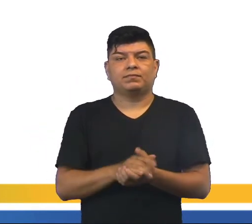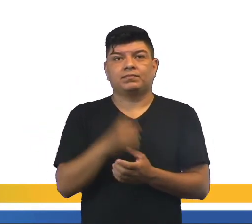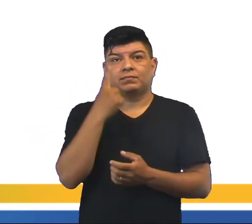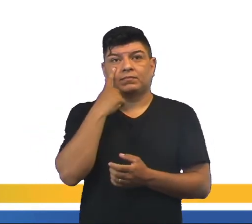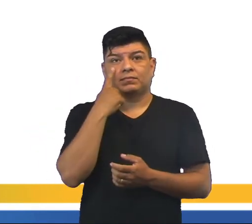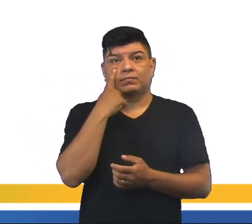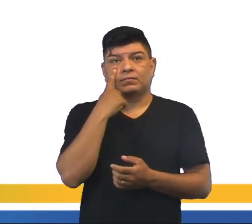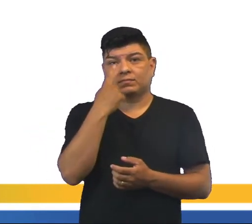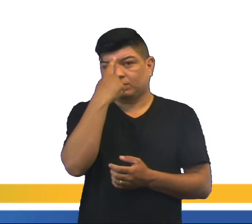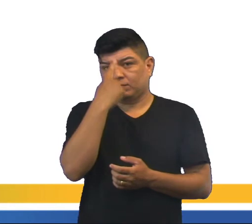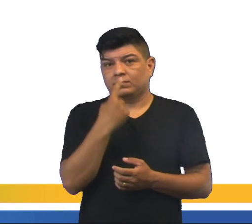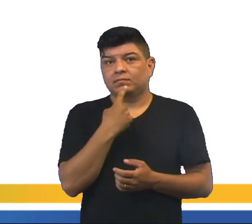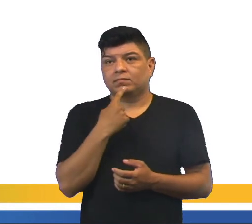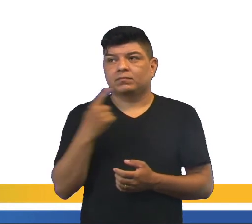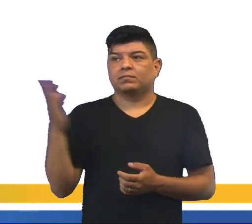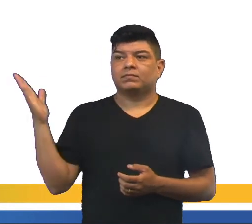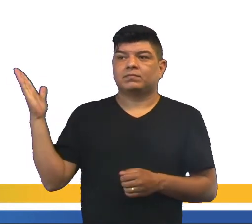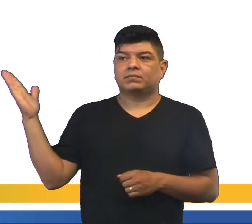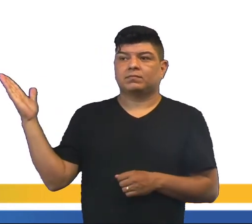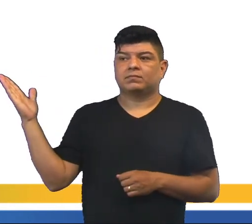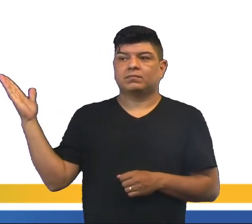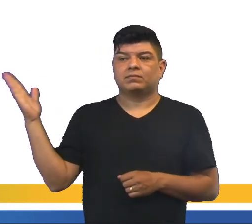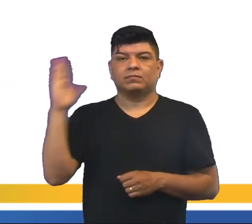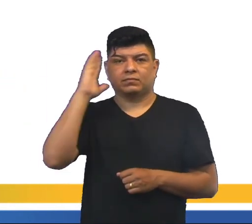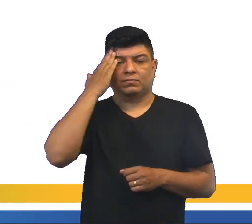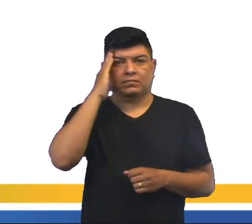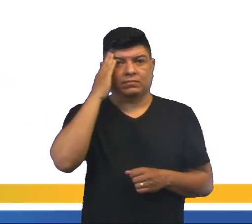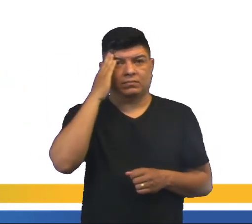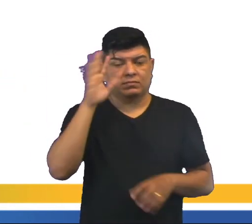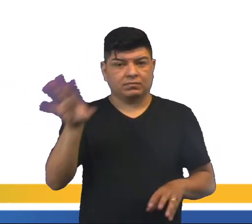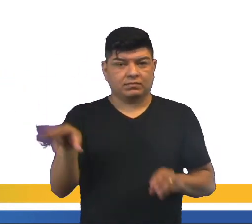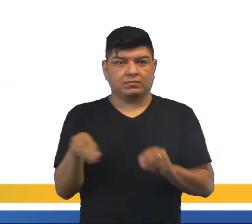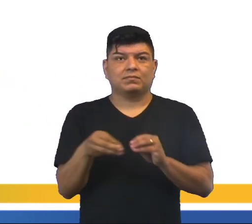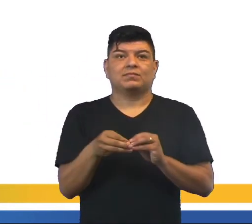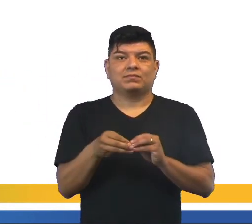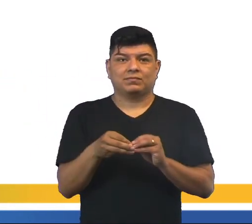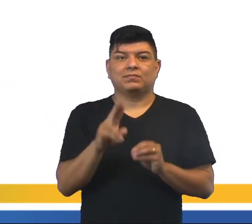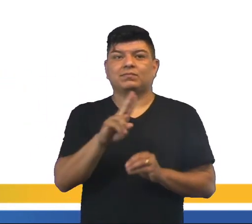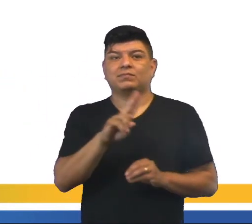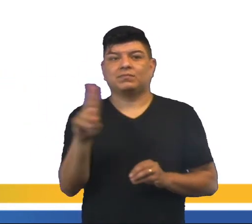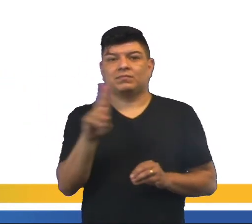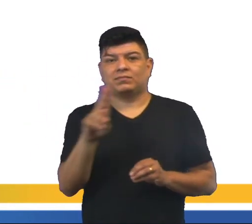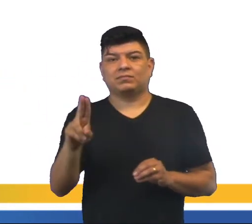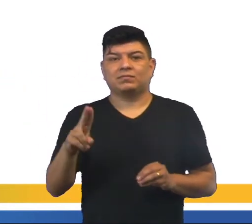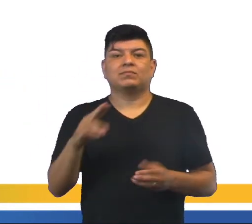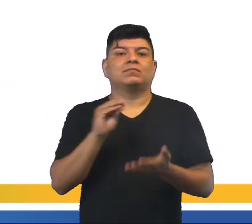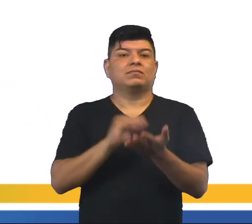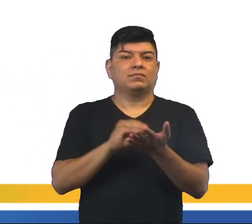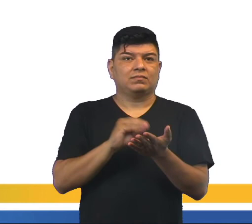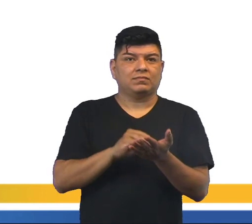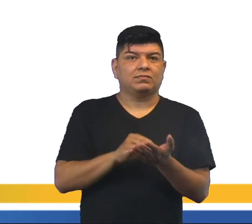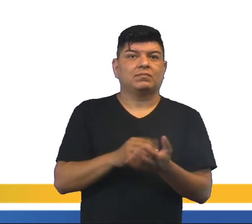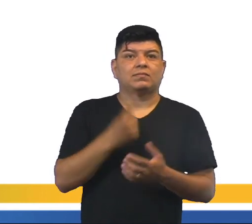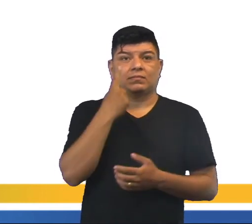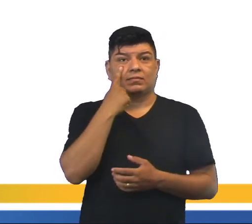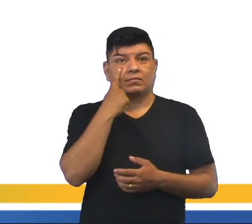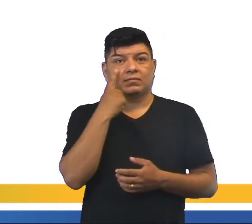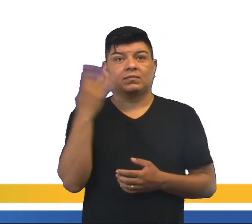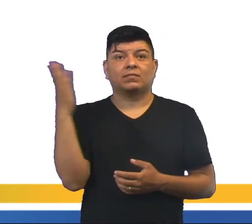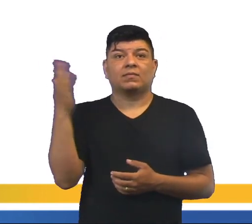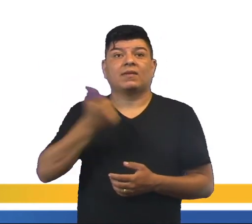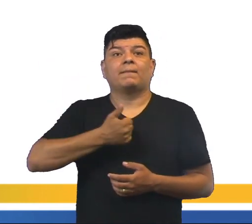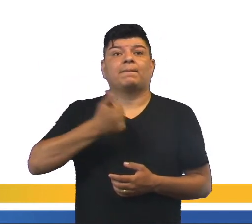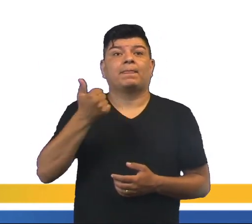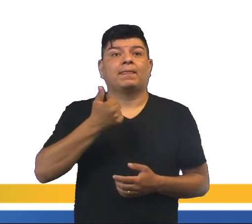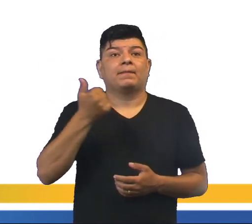para vocês verem se vocês entenderam direitinho, vamos completar os nomes dos órgãos que estão faltando. Observe aí esse